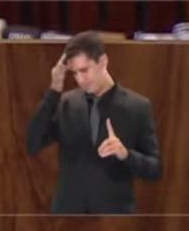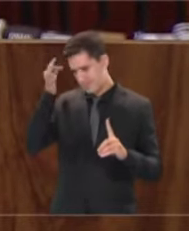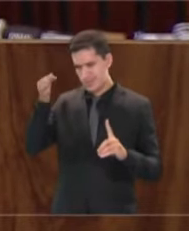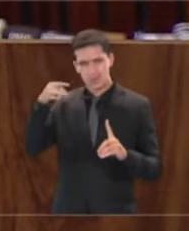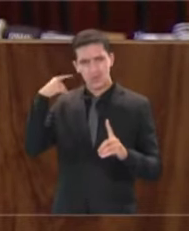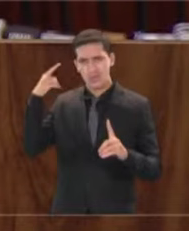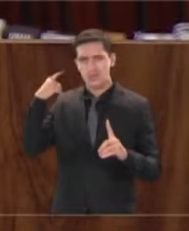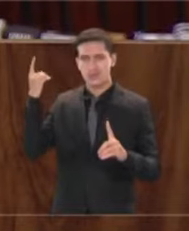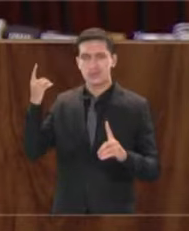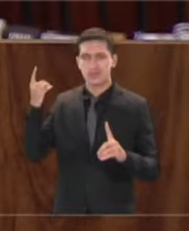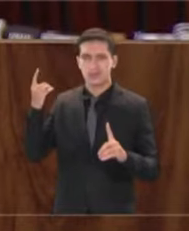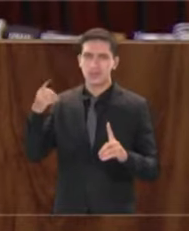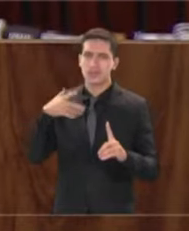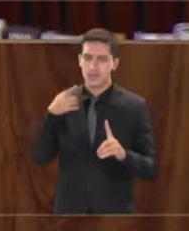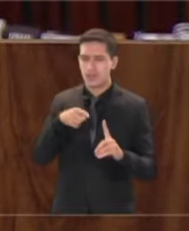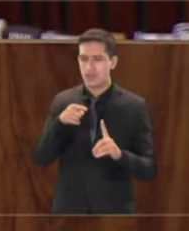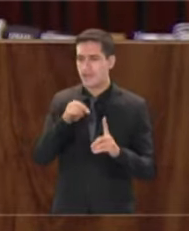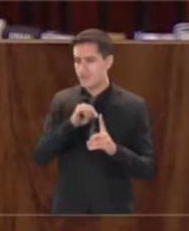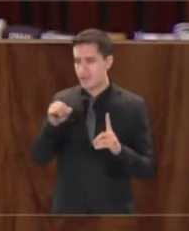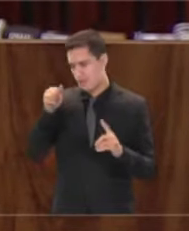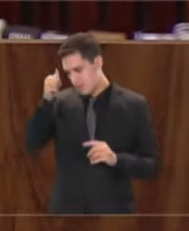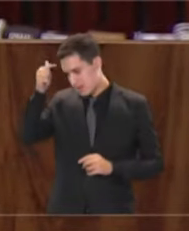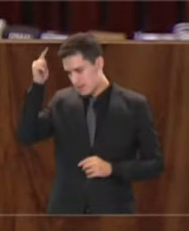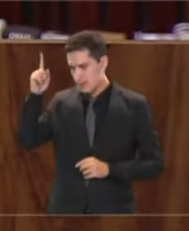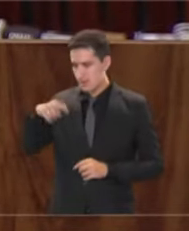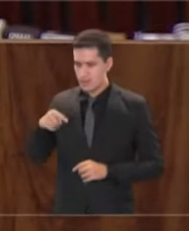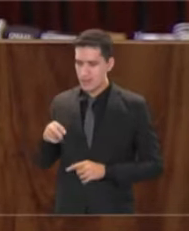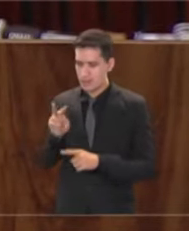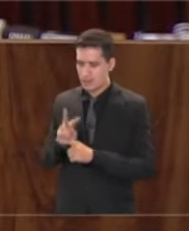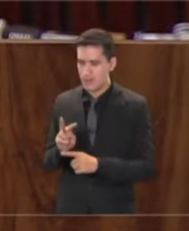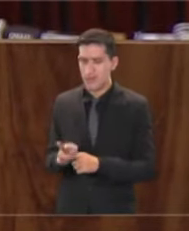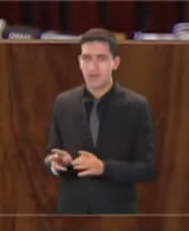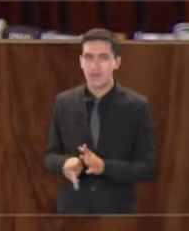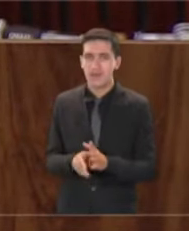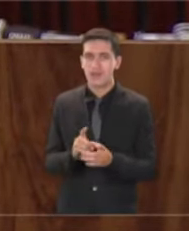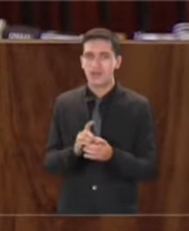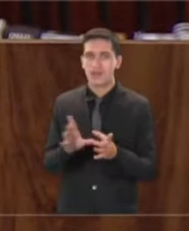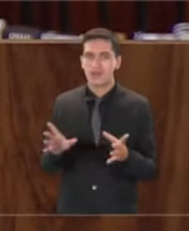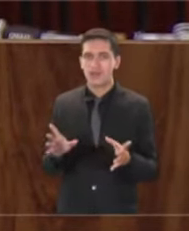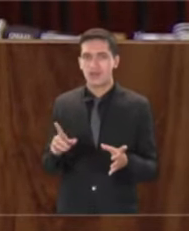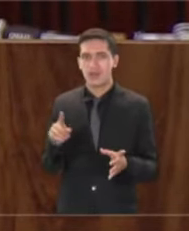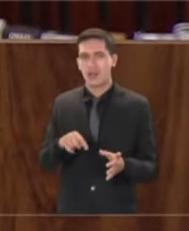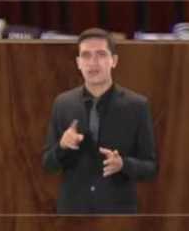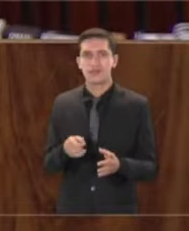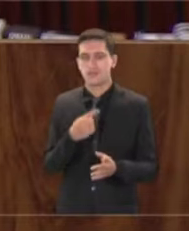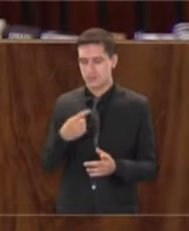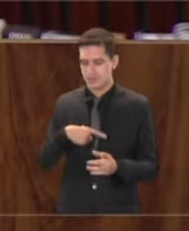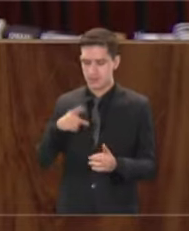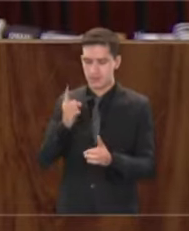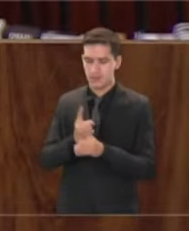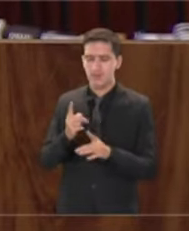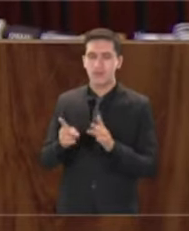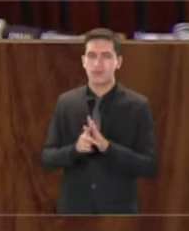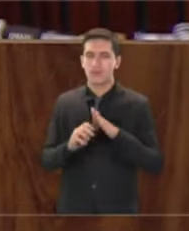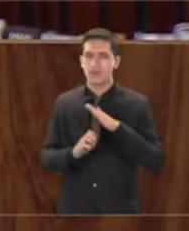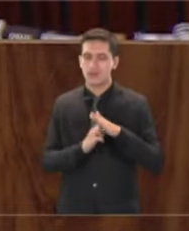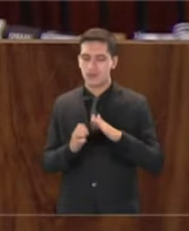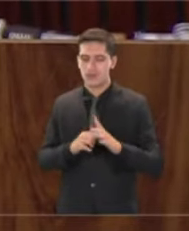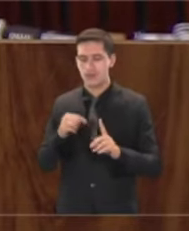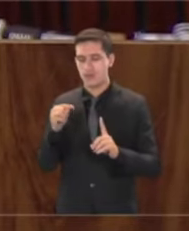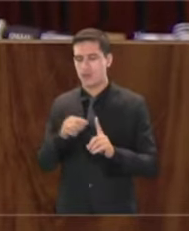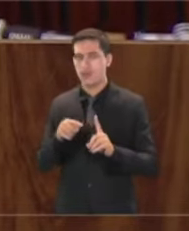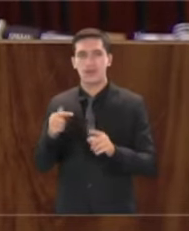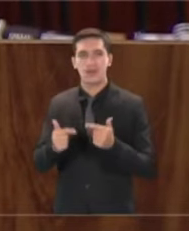Este mundo de Nárnia, onde o Alexandre de Moraes é o defensor da democracia, é na prática o que nós temos na empresa em que ele,